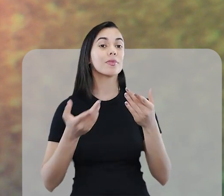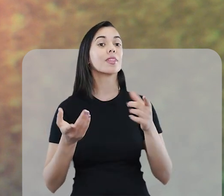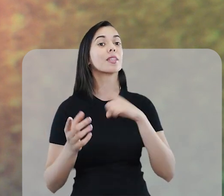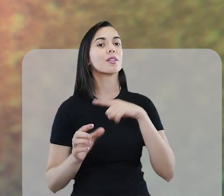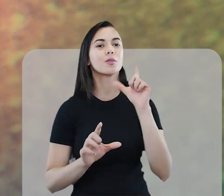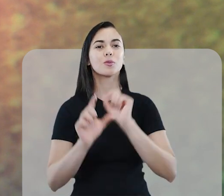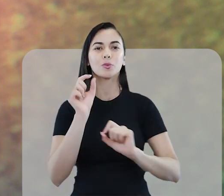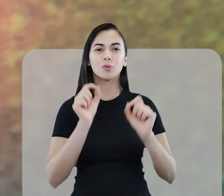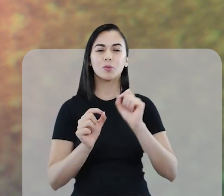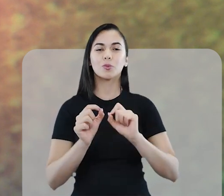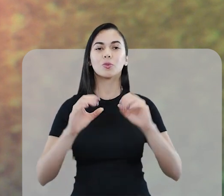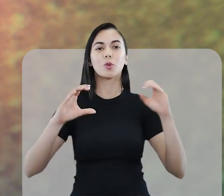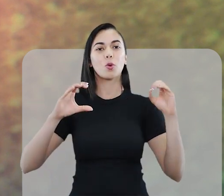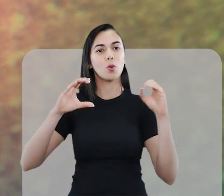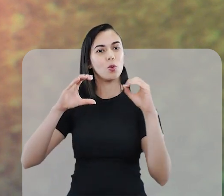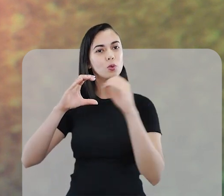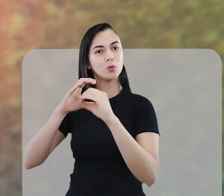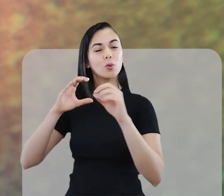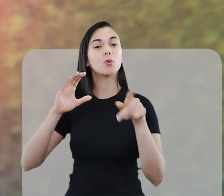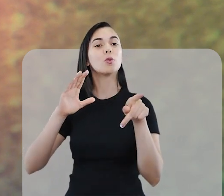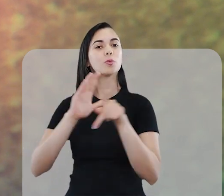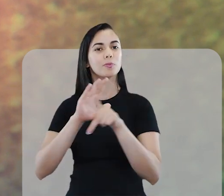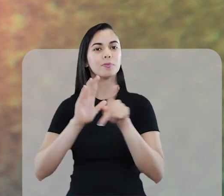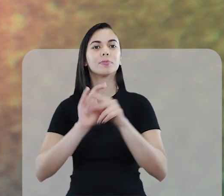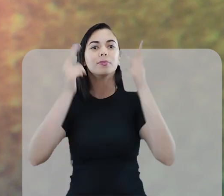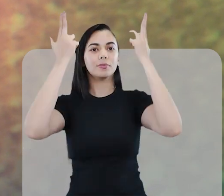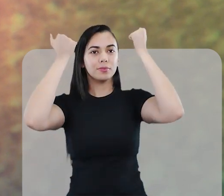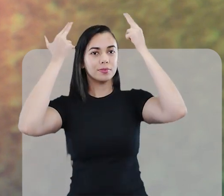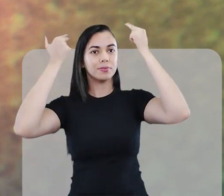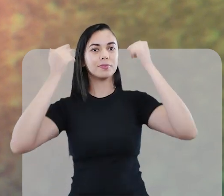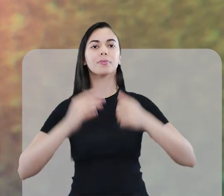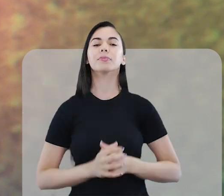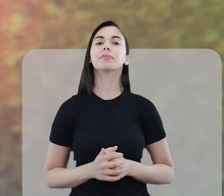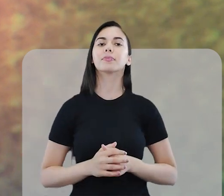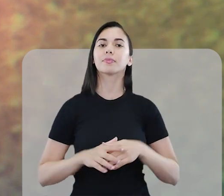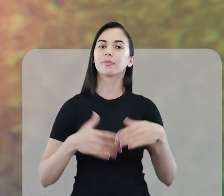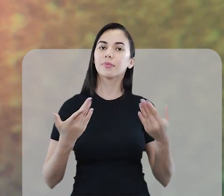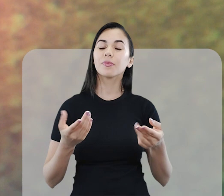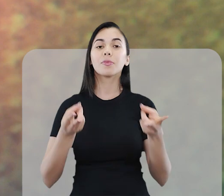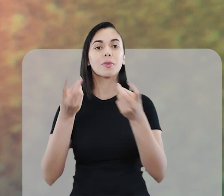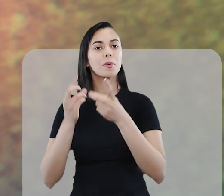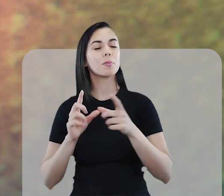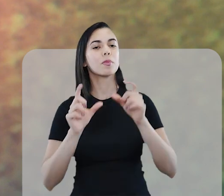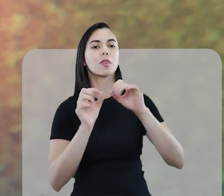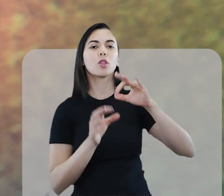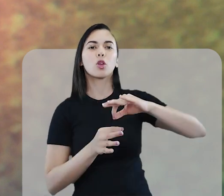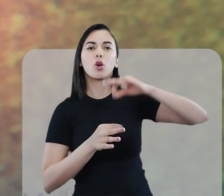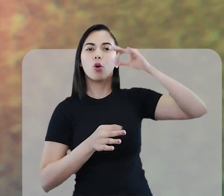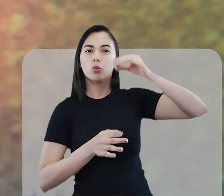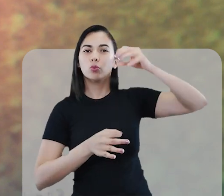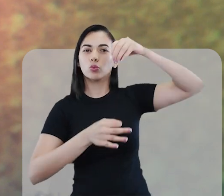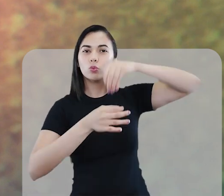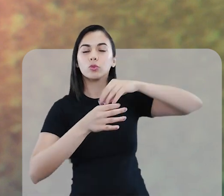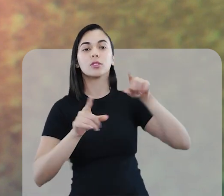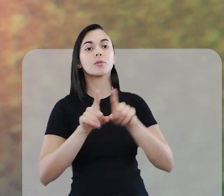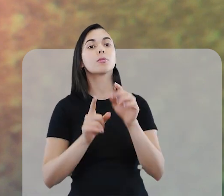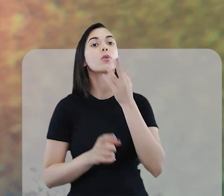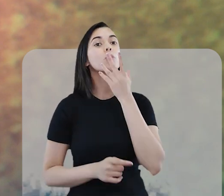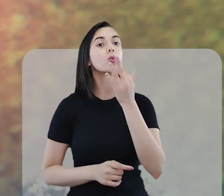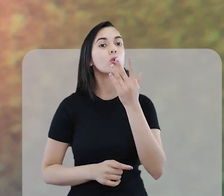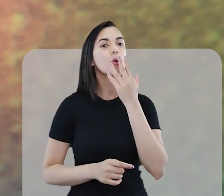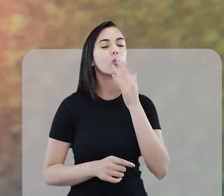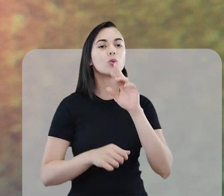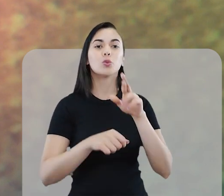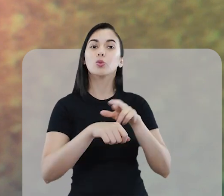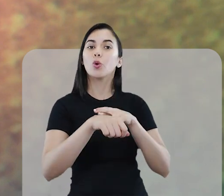das células do coelho, nós temos aqui as células dessa medula espinal, observem aqui os espaços celulares, a coloração rosada, né,